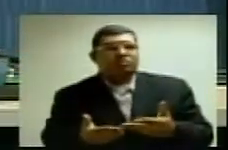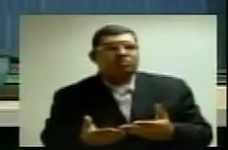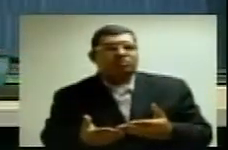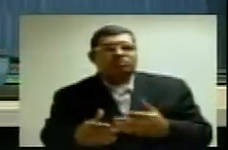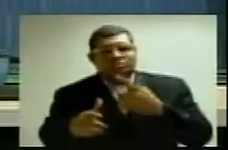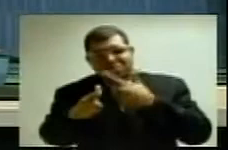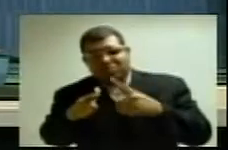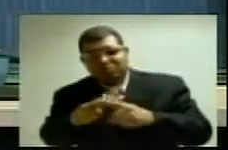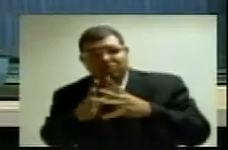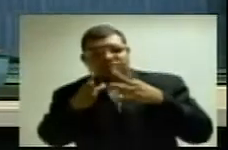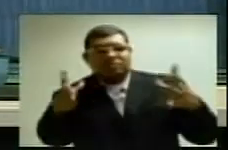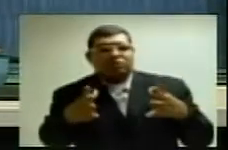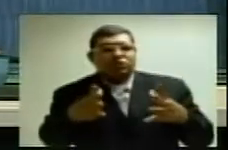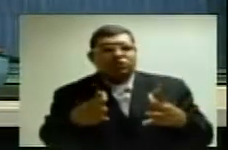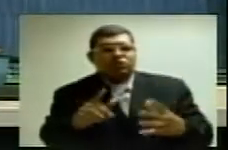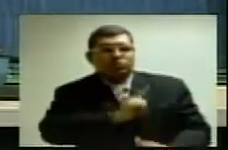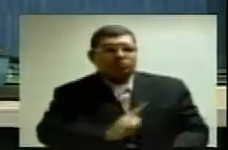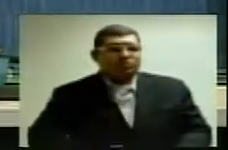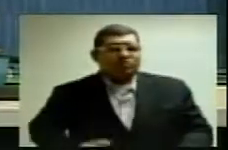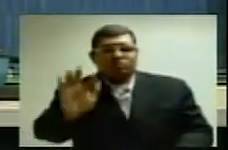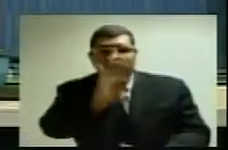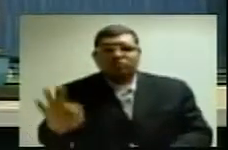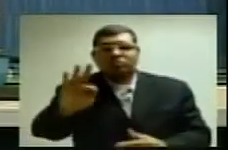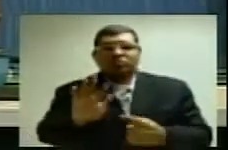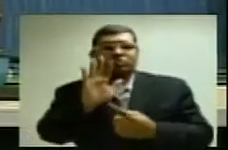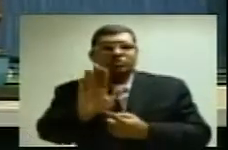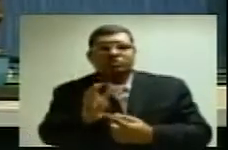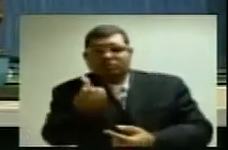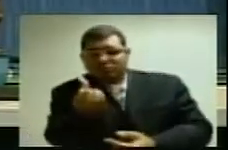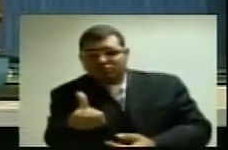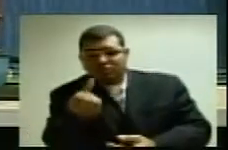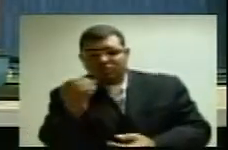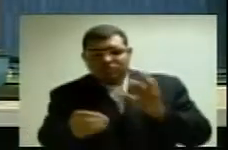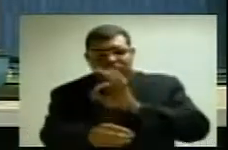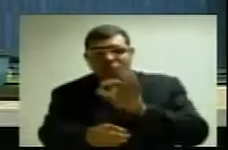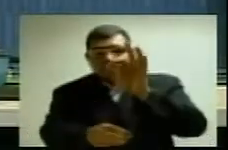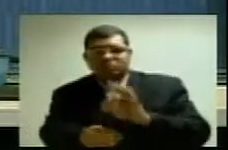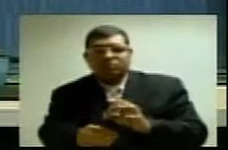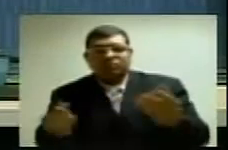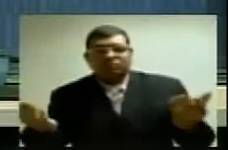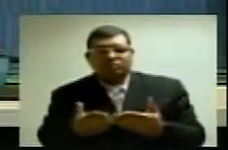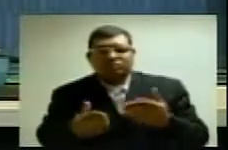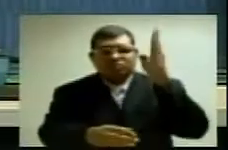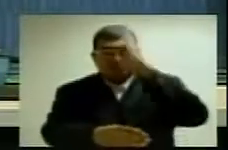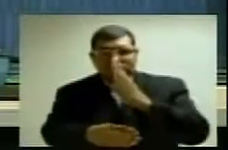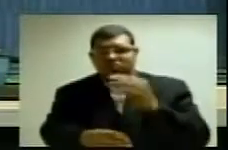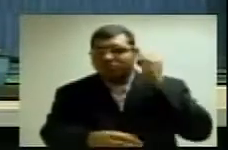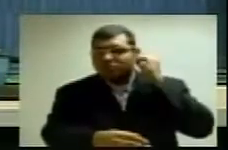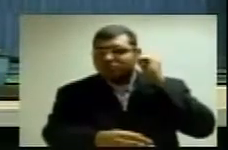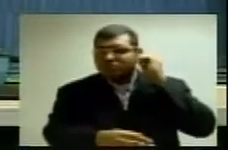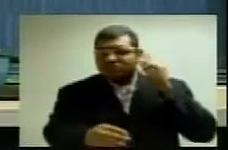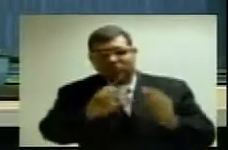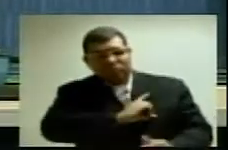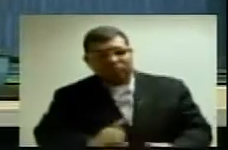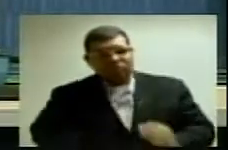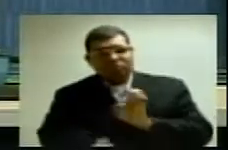É uma covardia o governo federal, que detém 60% da receita tributária do país, o